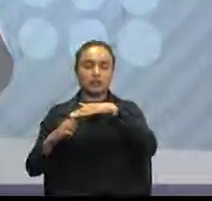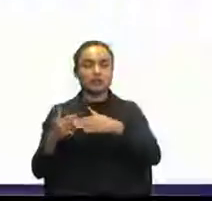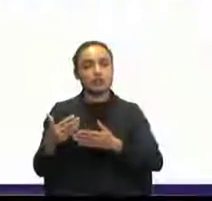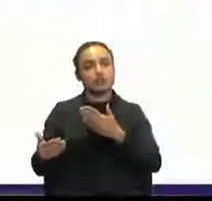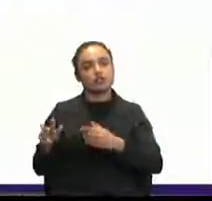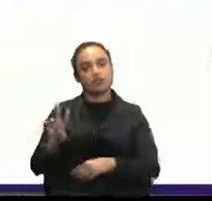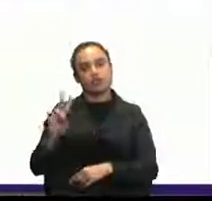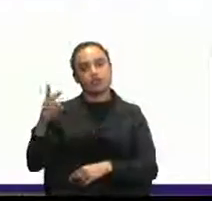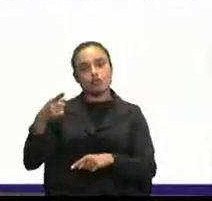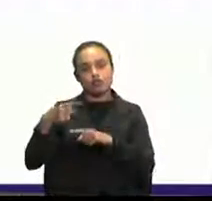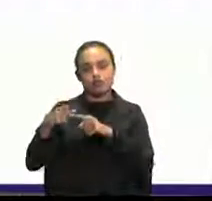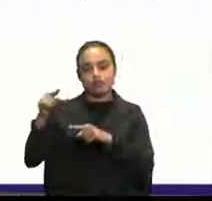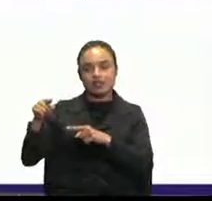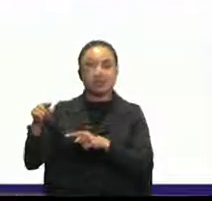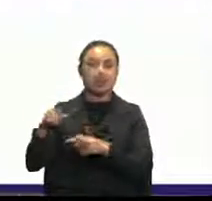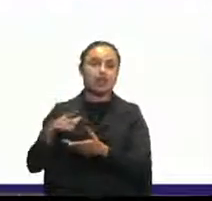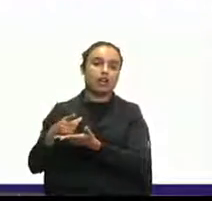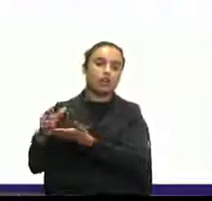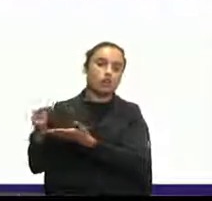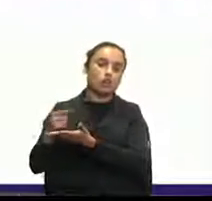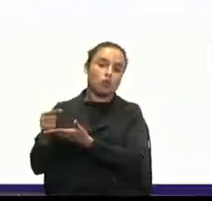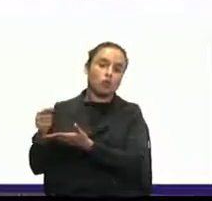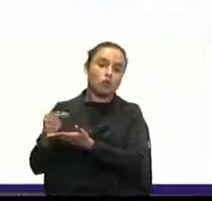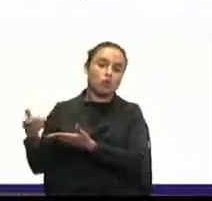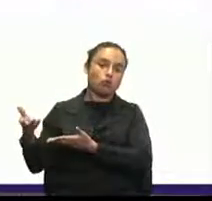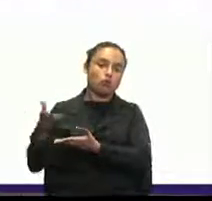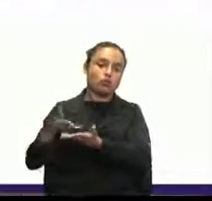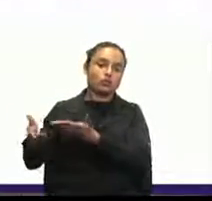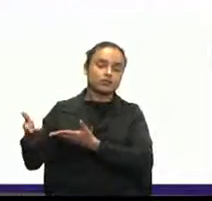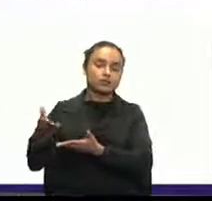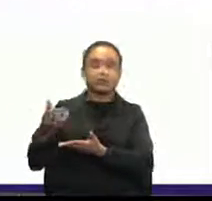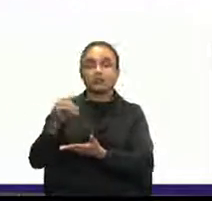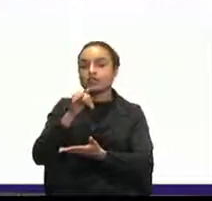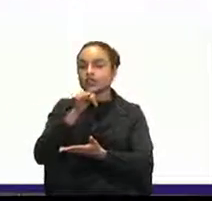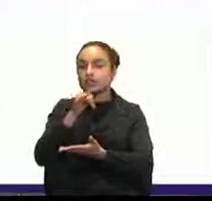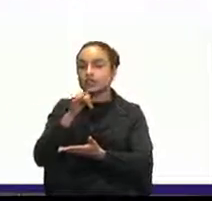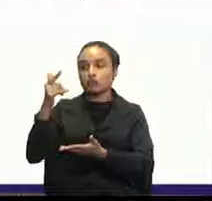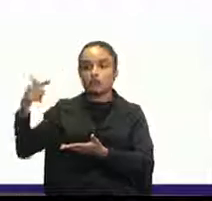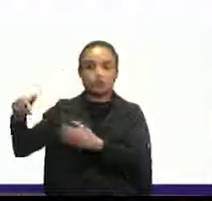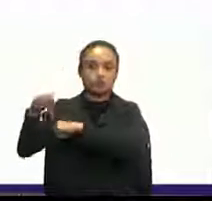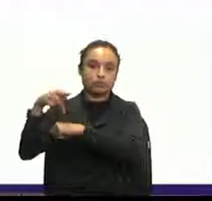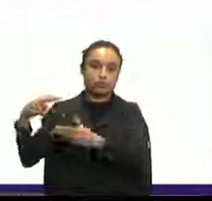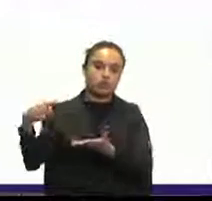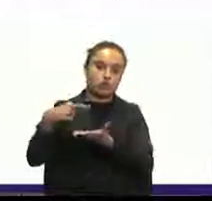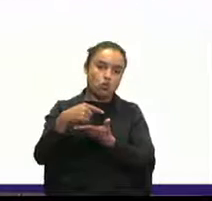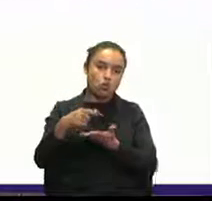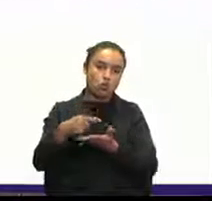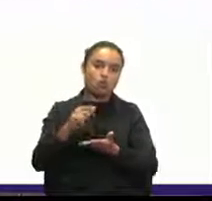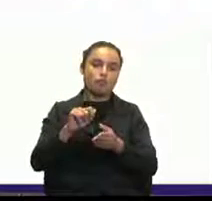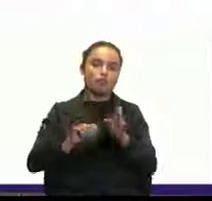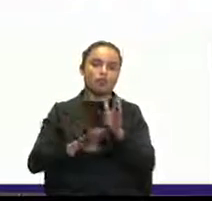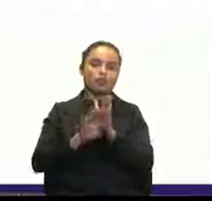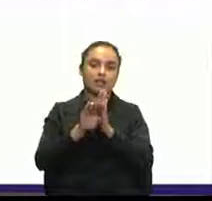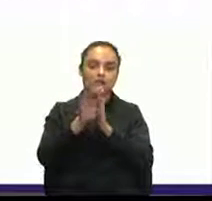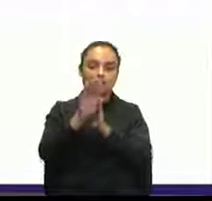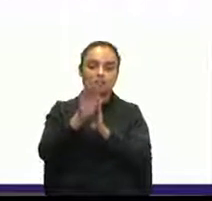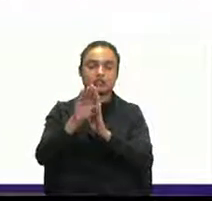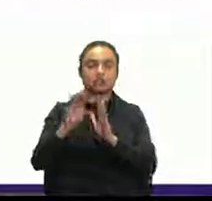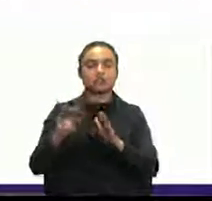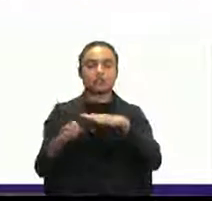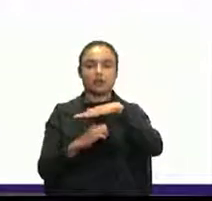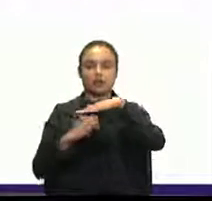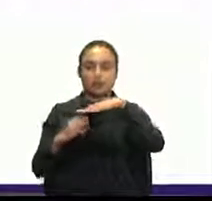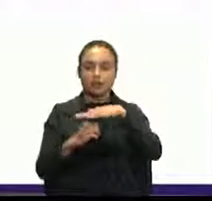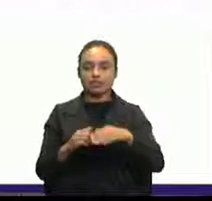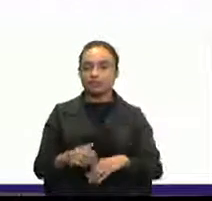voltando ao quadro bom deve se diversificar os investimentos em diversos setores da economia com o resultado do estudo elaborou então